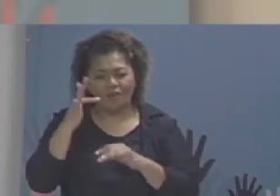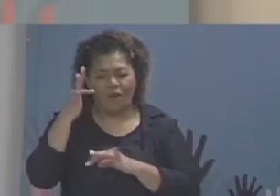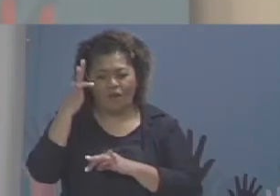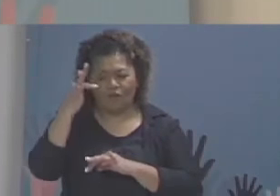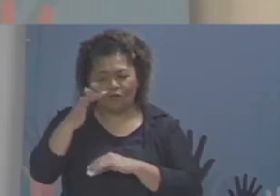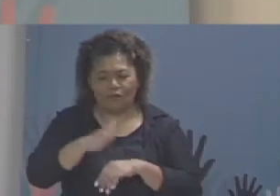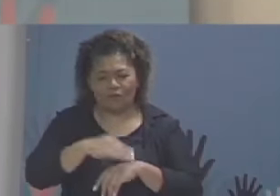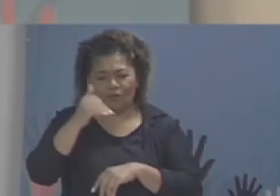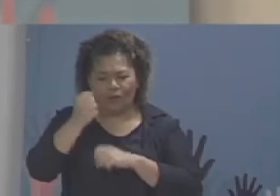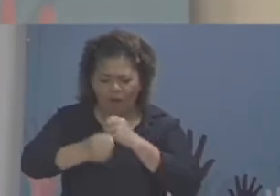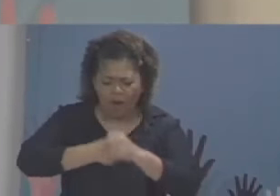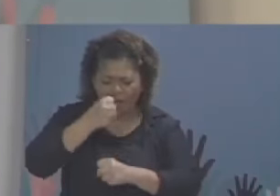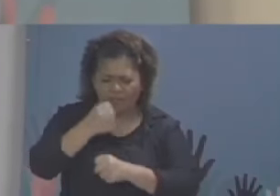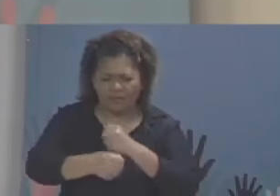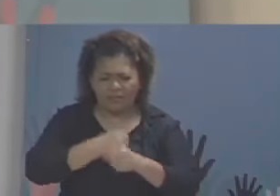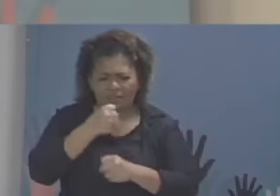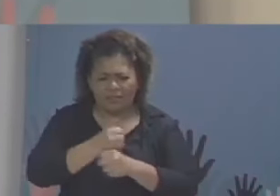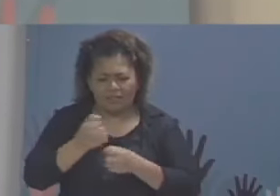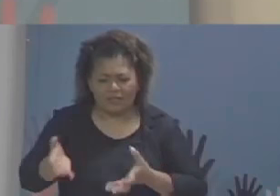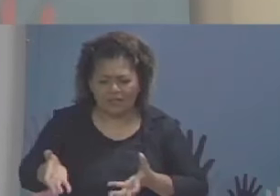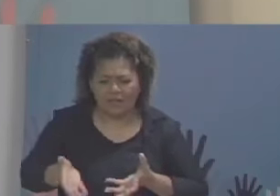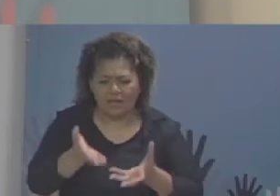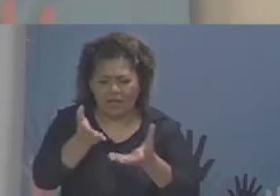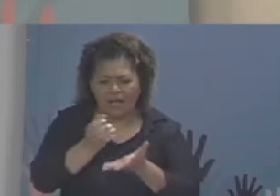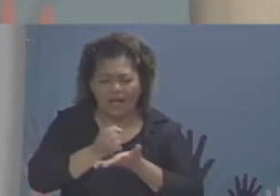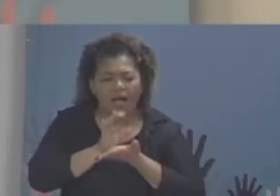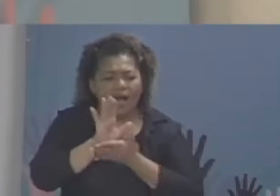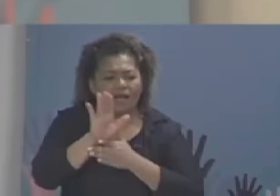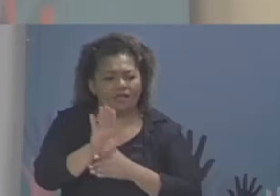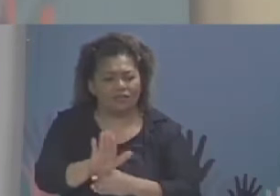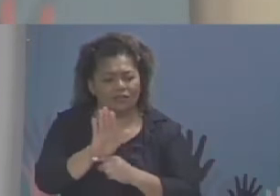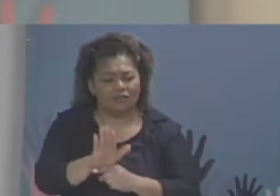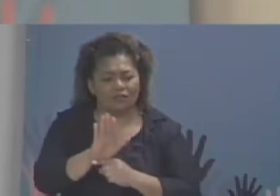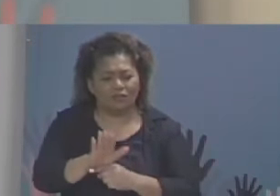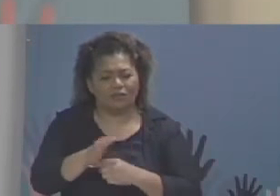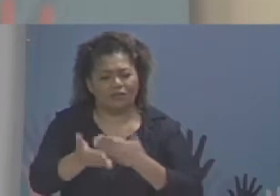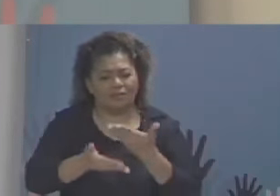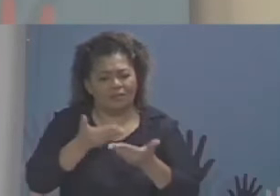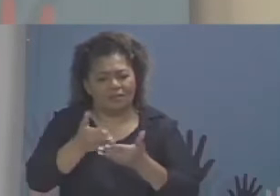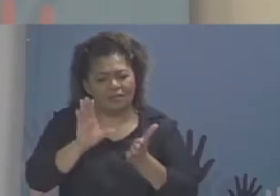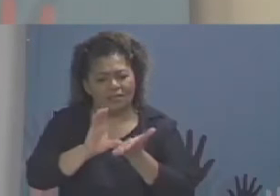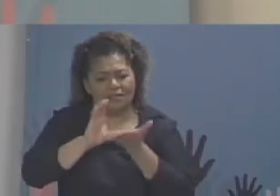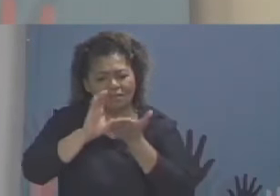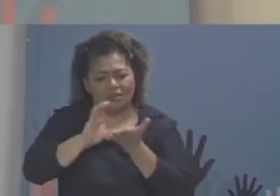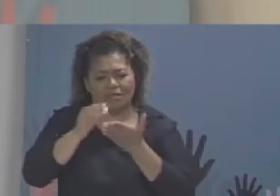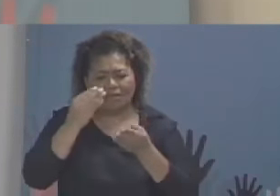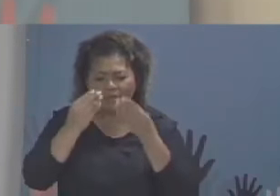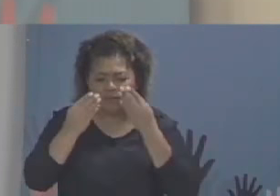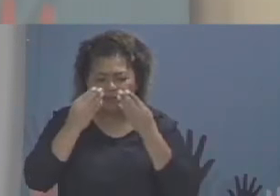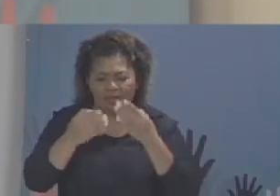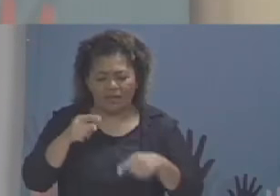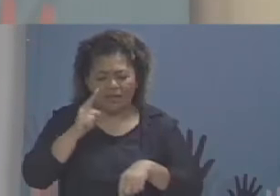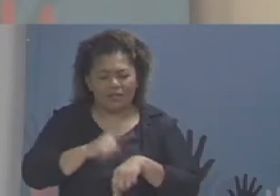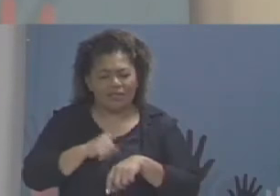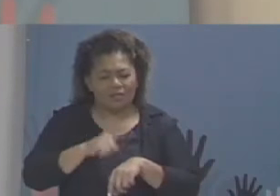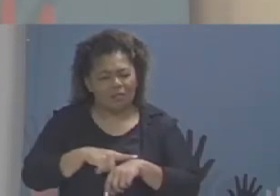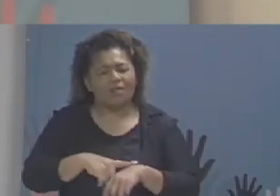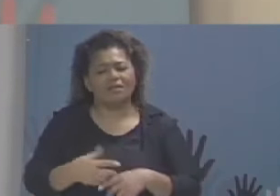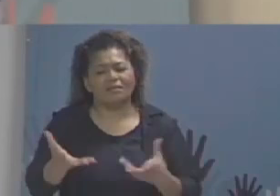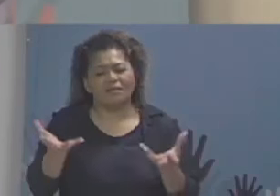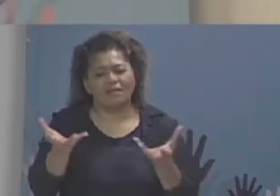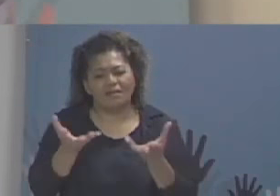damos, ano após ano, a nossa contribuição ao Conselho Regional de Psicologia, que repassa ao Conselho Federal de Psicologia. E, nesse momento, eu faço